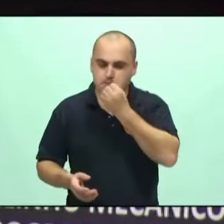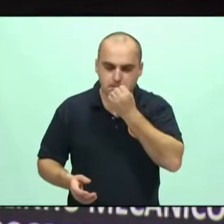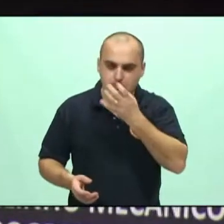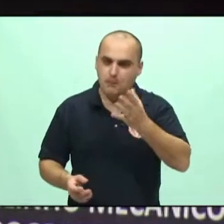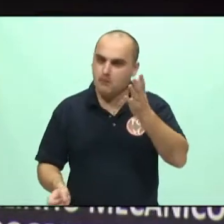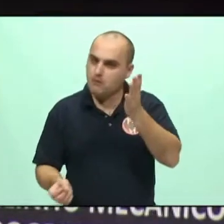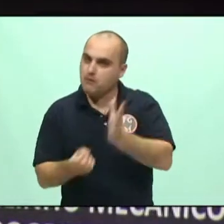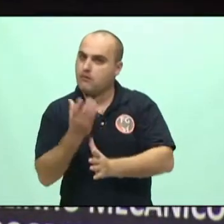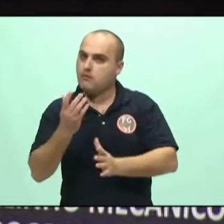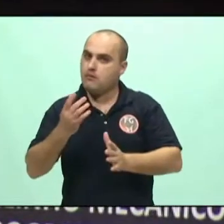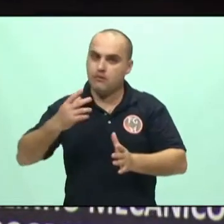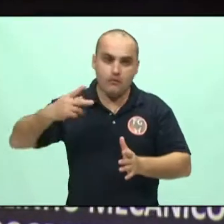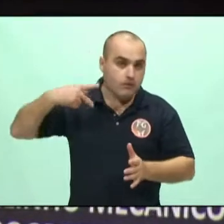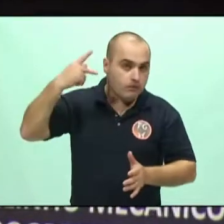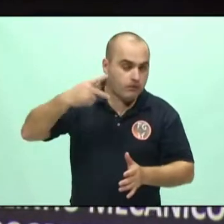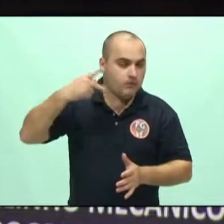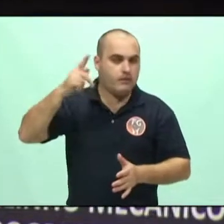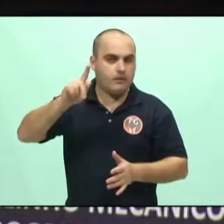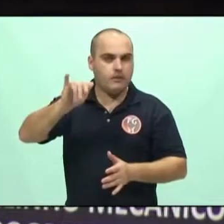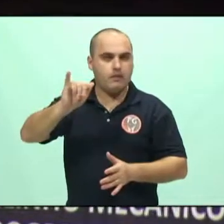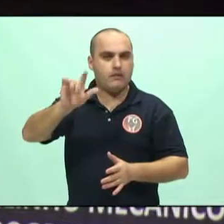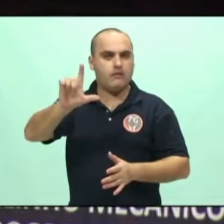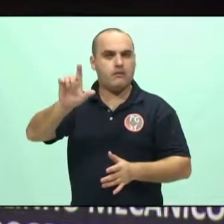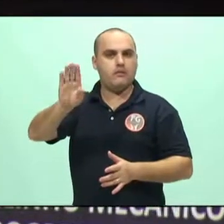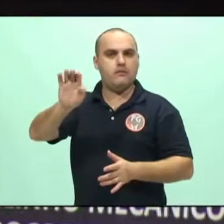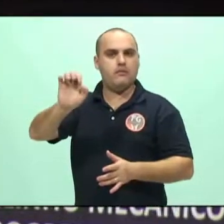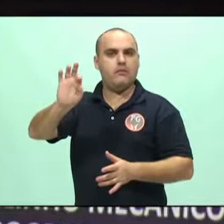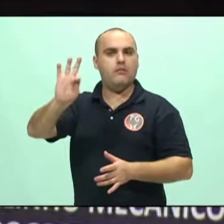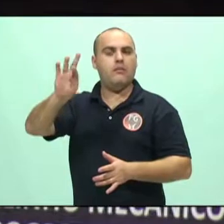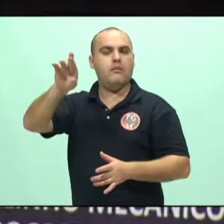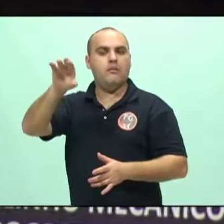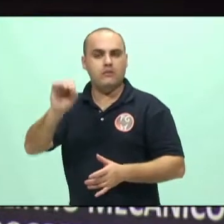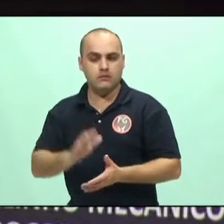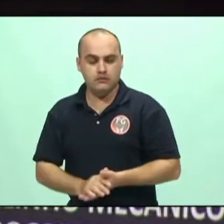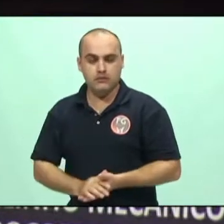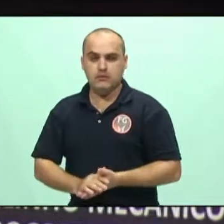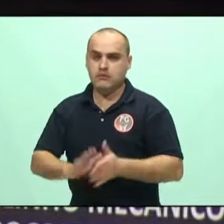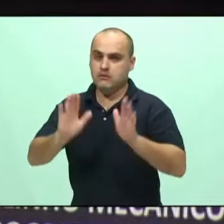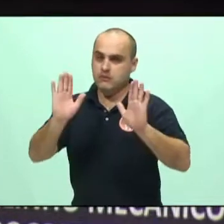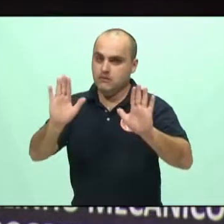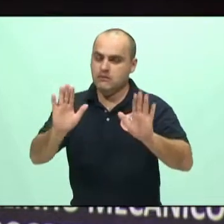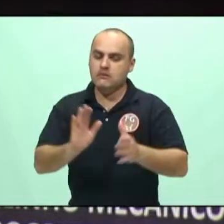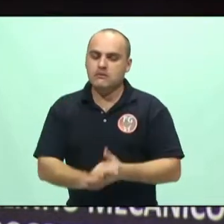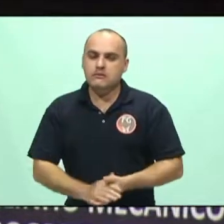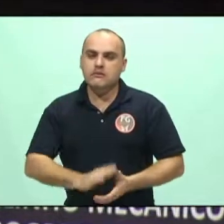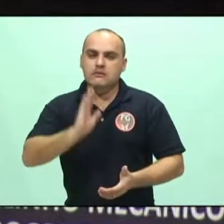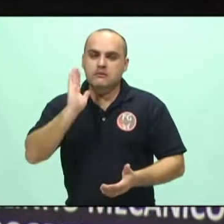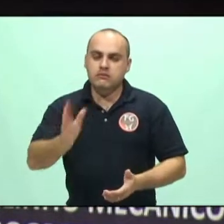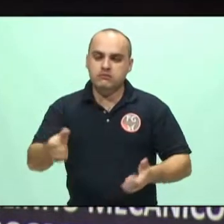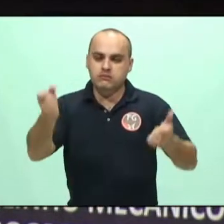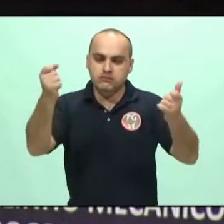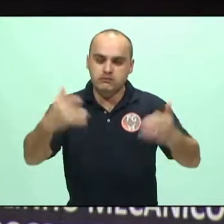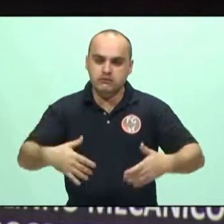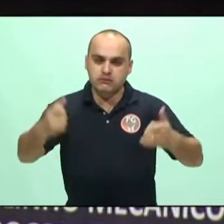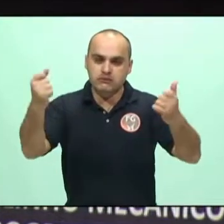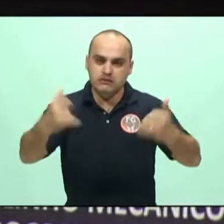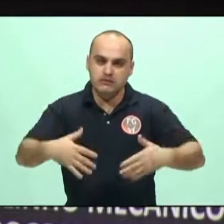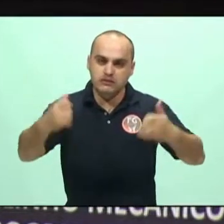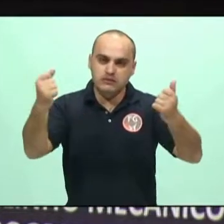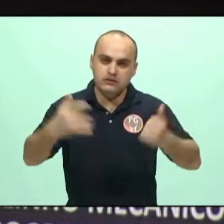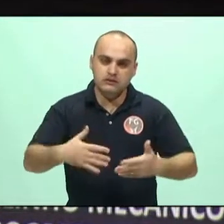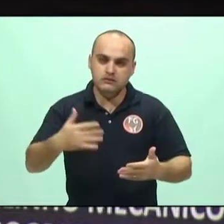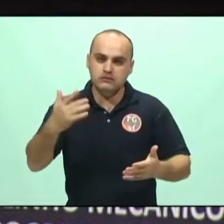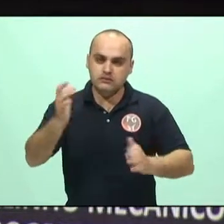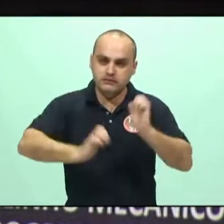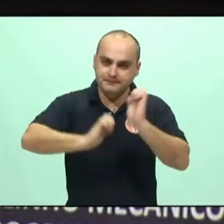cabe também uma reflexão a empresa já falamos aqui várias vezes que ela